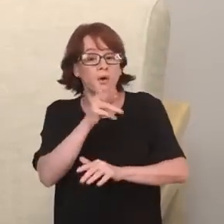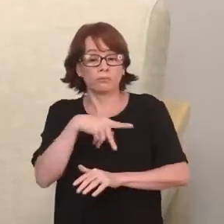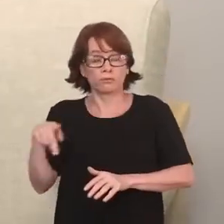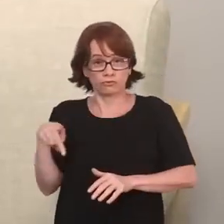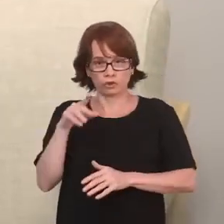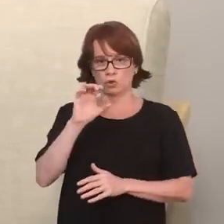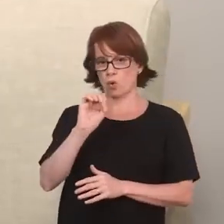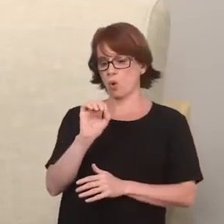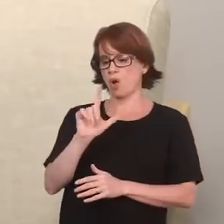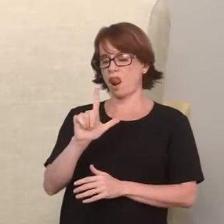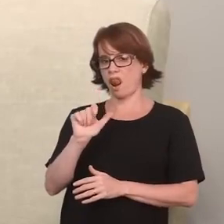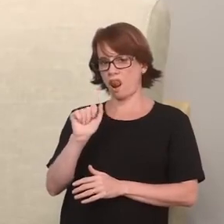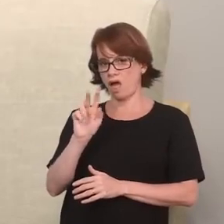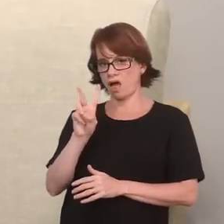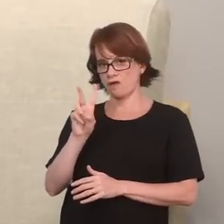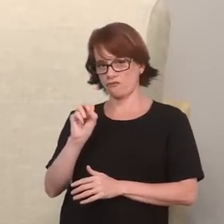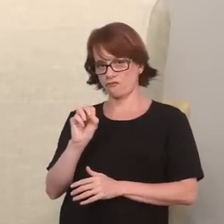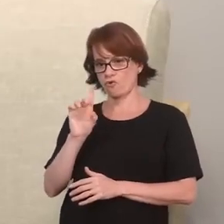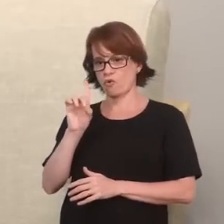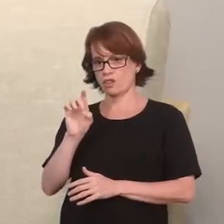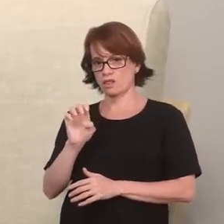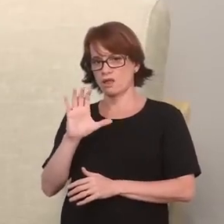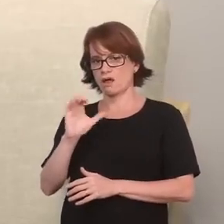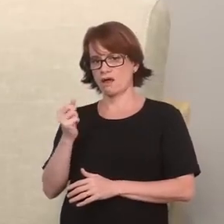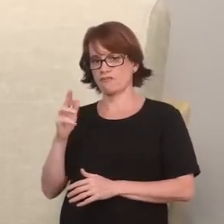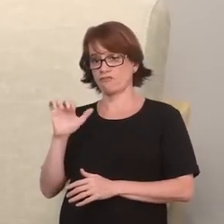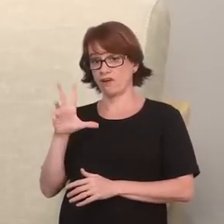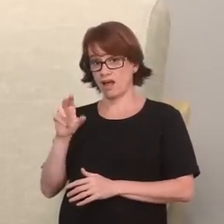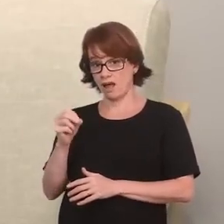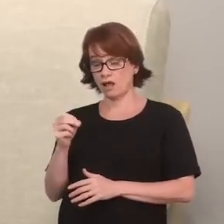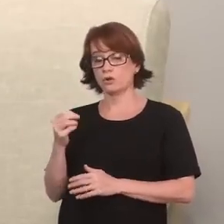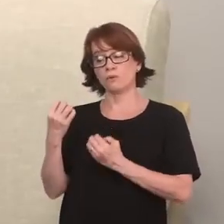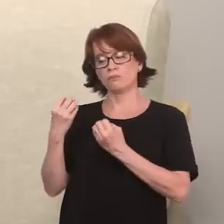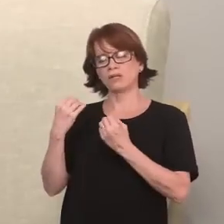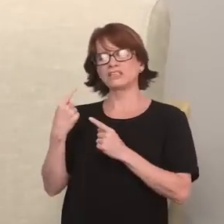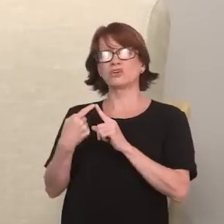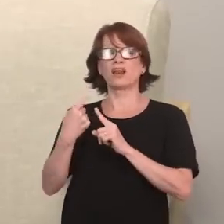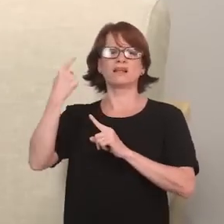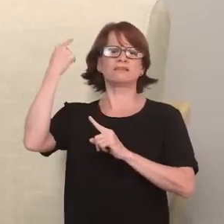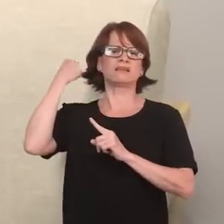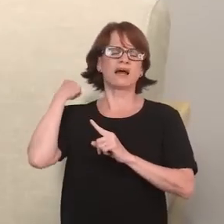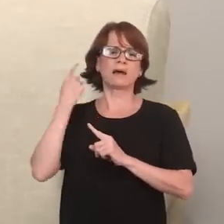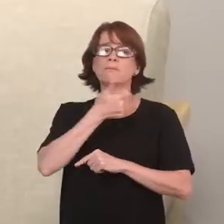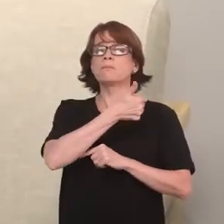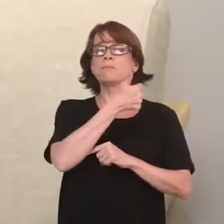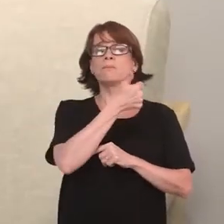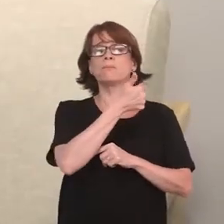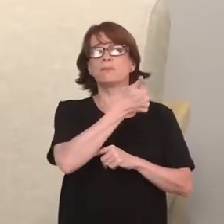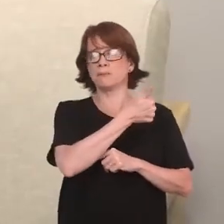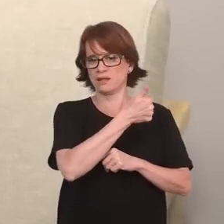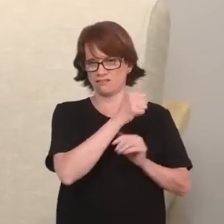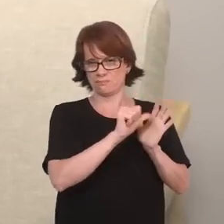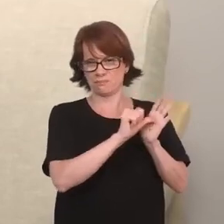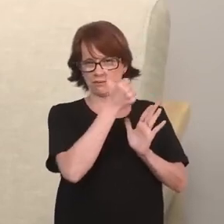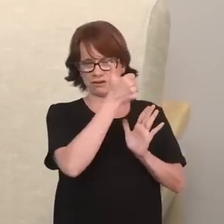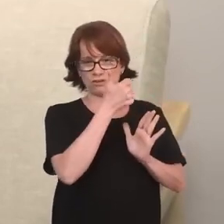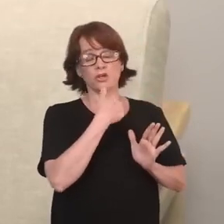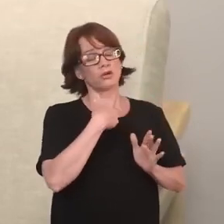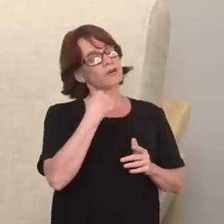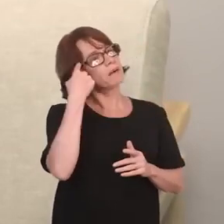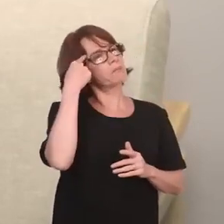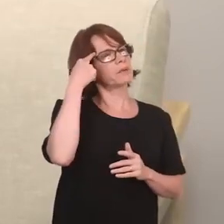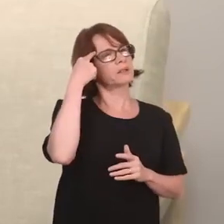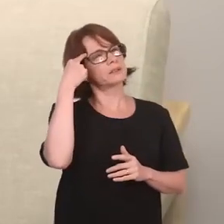me ensinou lá atrás, quando eu falei que eu estava pensando em me candidatar da primeira vez, que eu fui até a Virgínia conversar com ele.